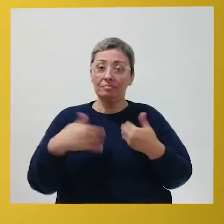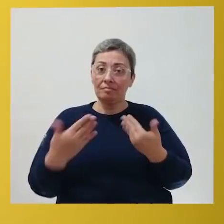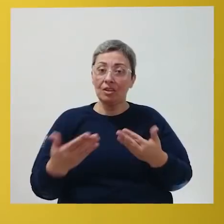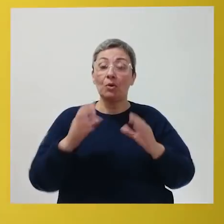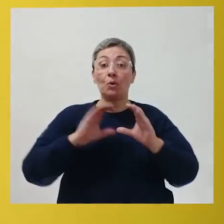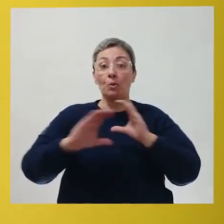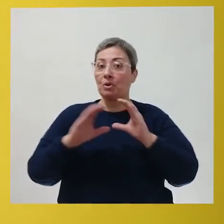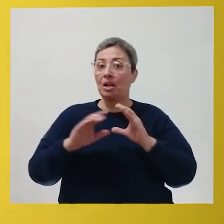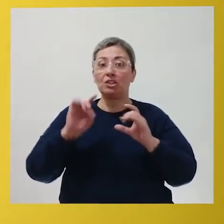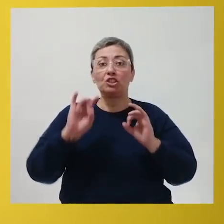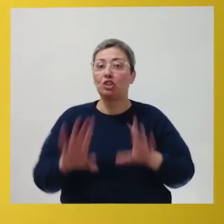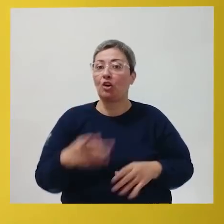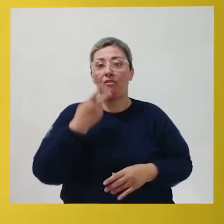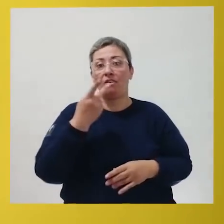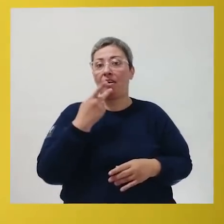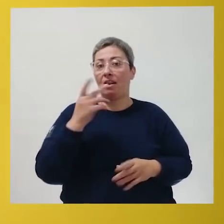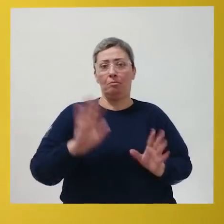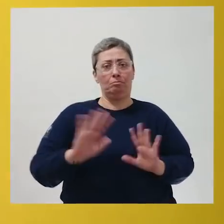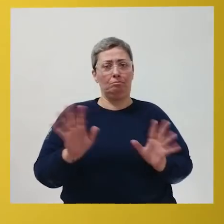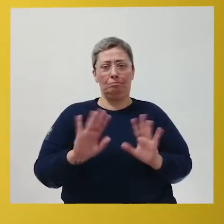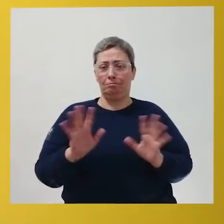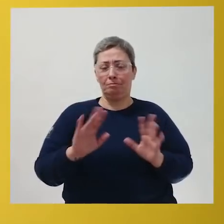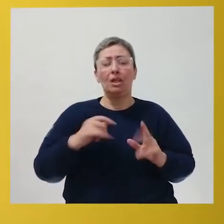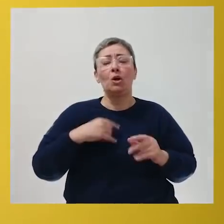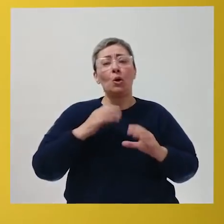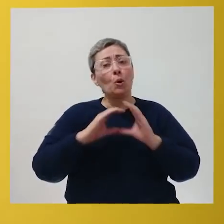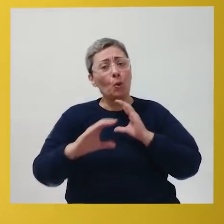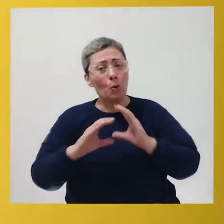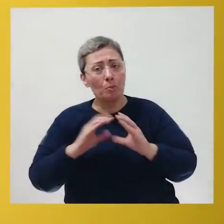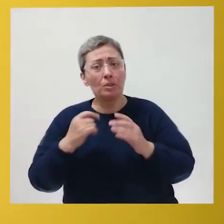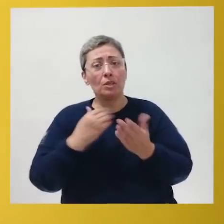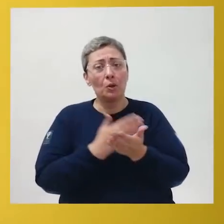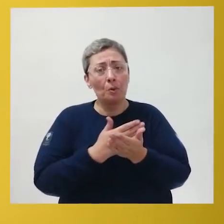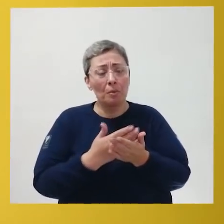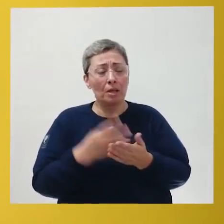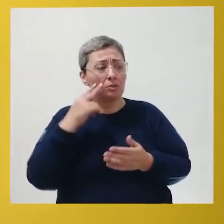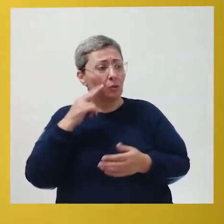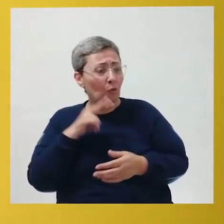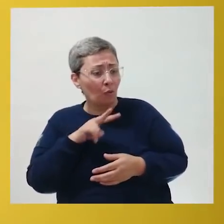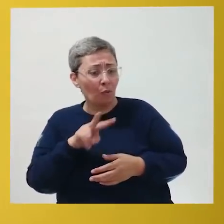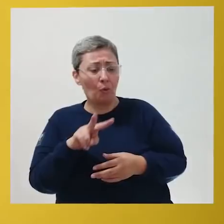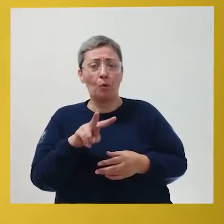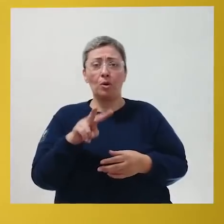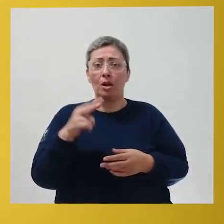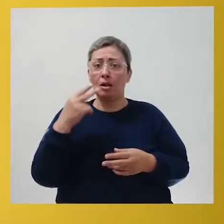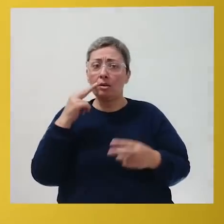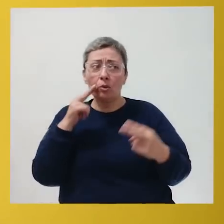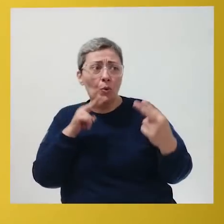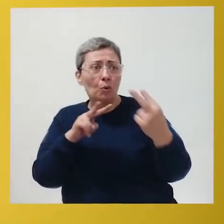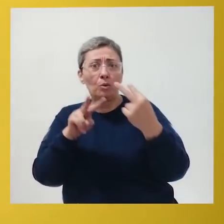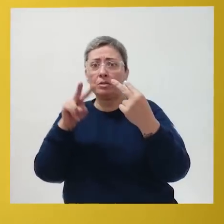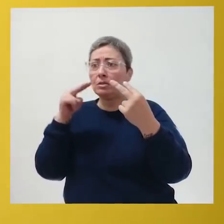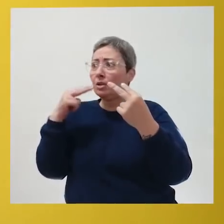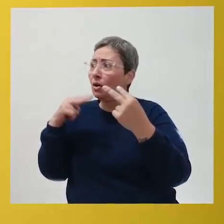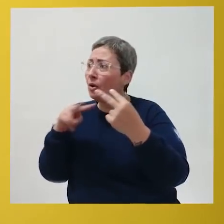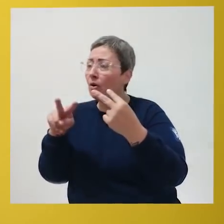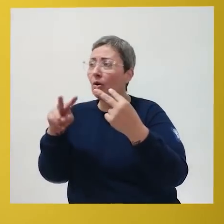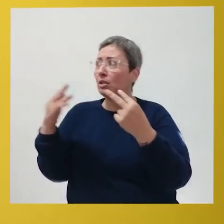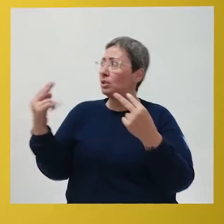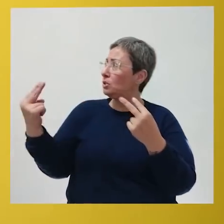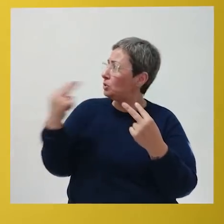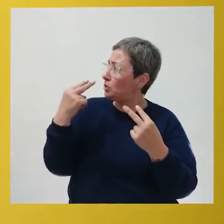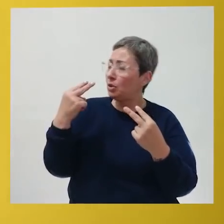Então comunicação não é só falar. Comunicação começa quando eu olho, quando eu emito contato visual quando